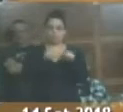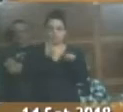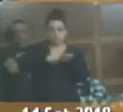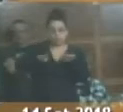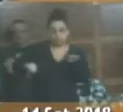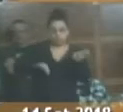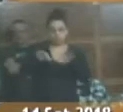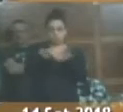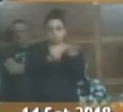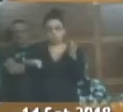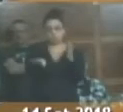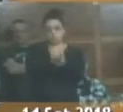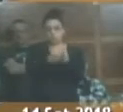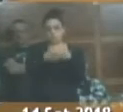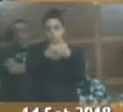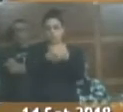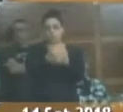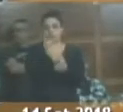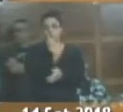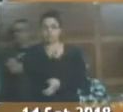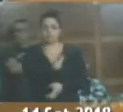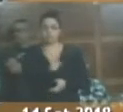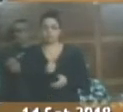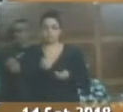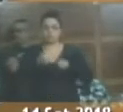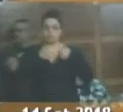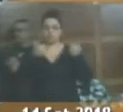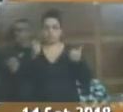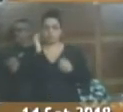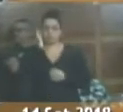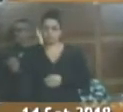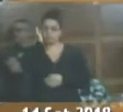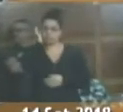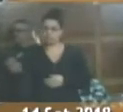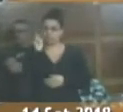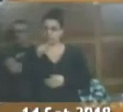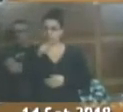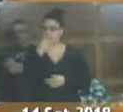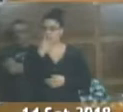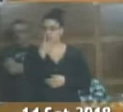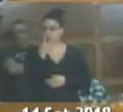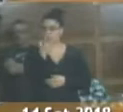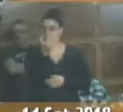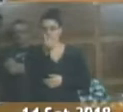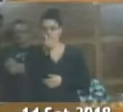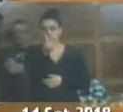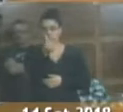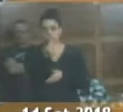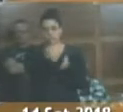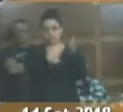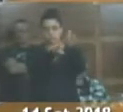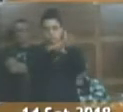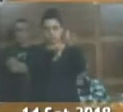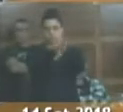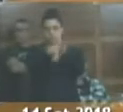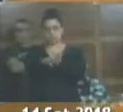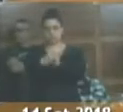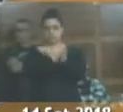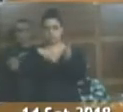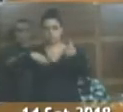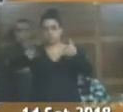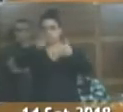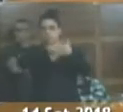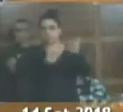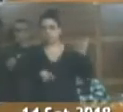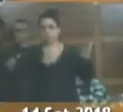as comunidades da forma que elas necessitam. São 46 cais que nós temos mapeados, todos